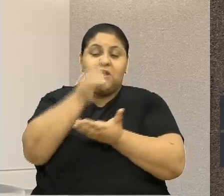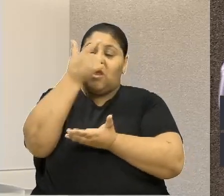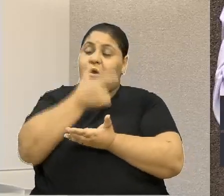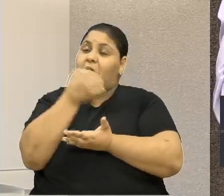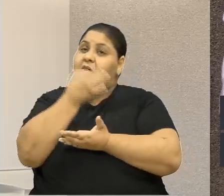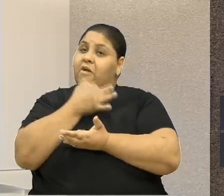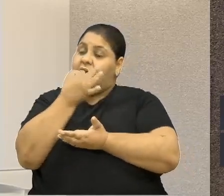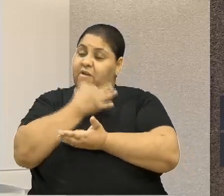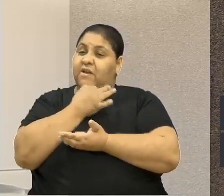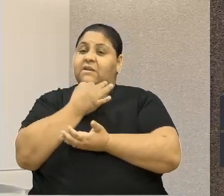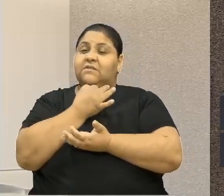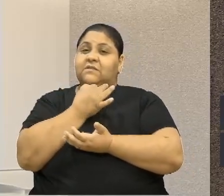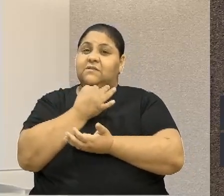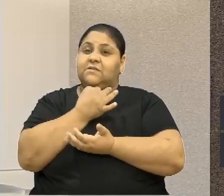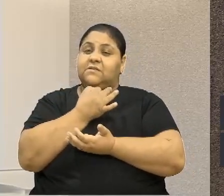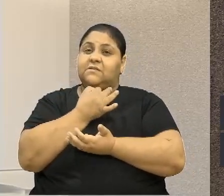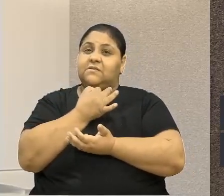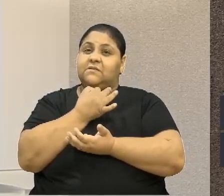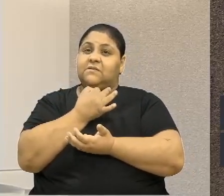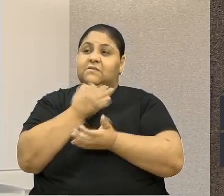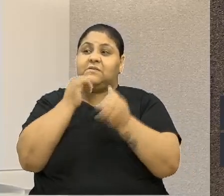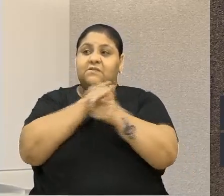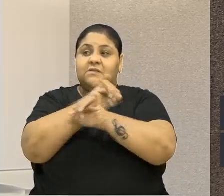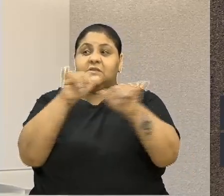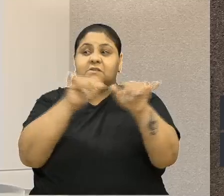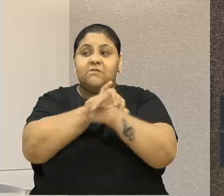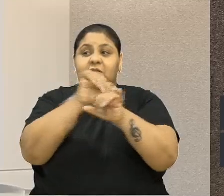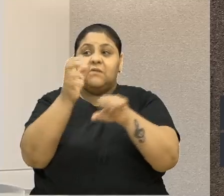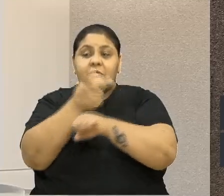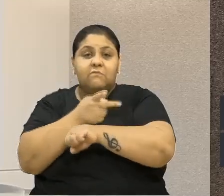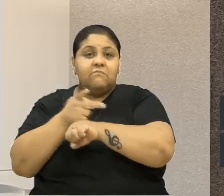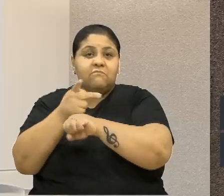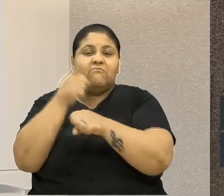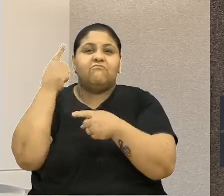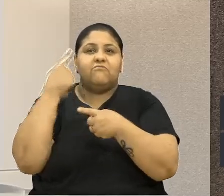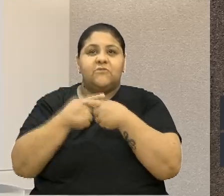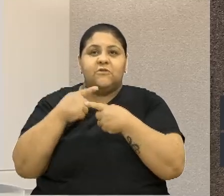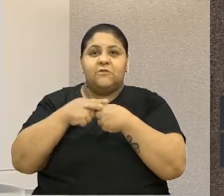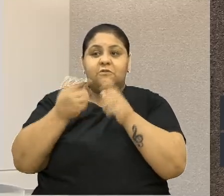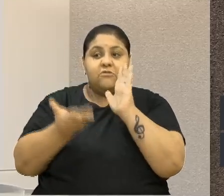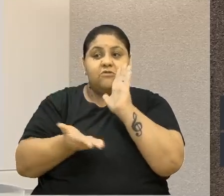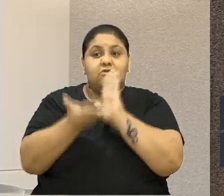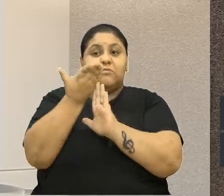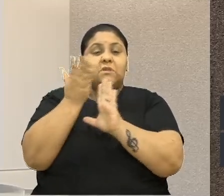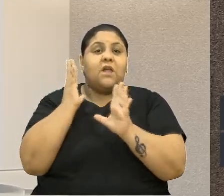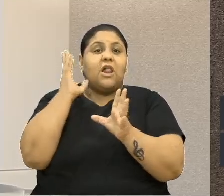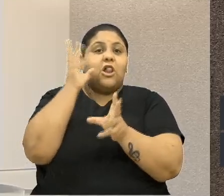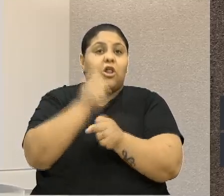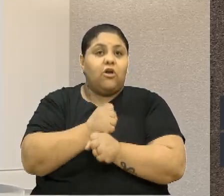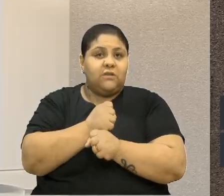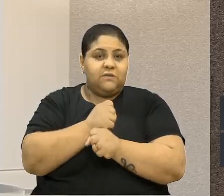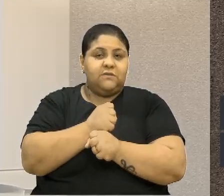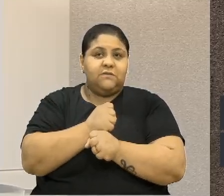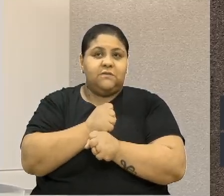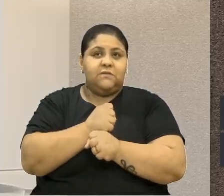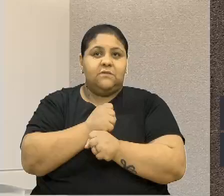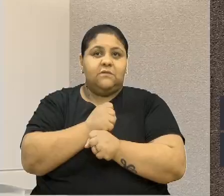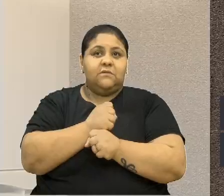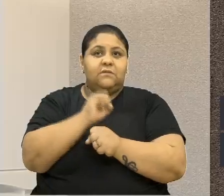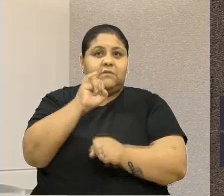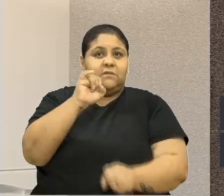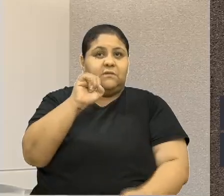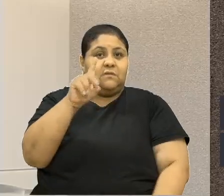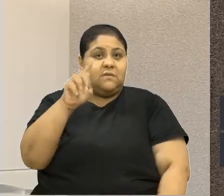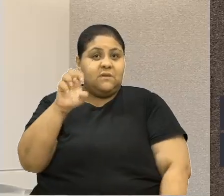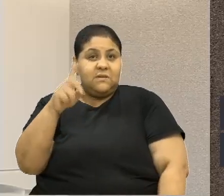Caxias do Sul deveria se informar e ir atrás, porque subindo a nota do IDEB em